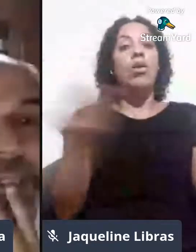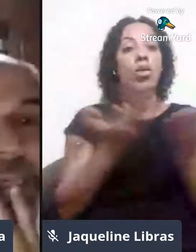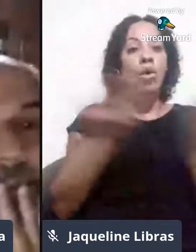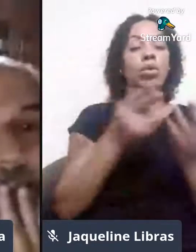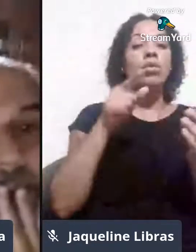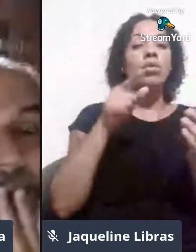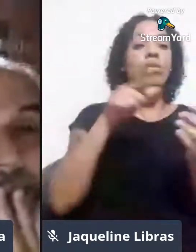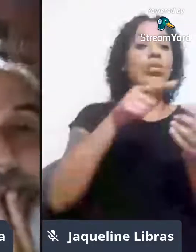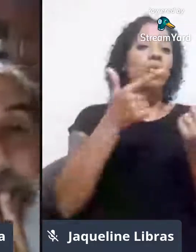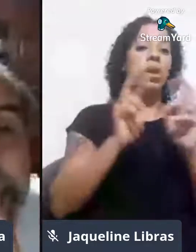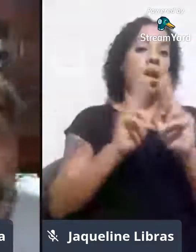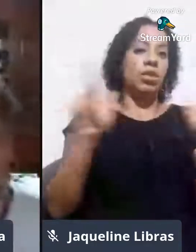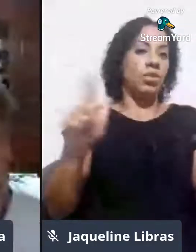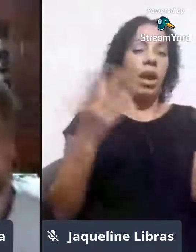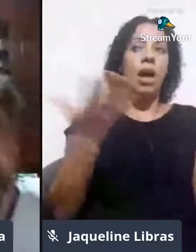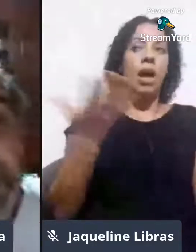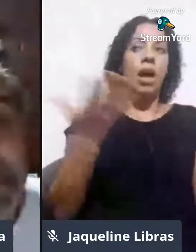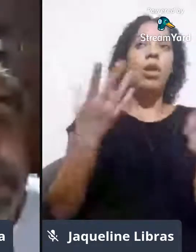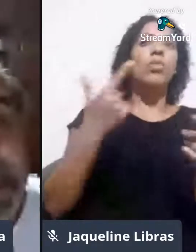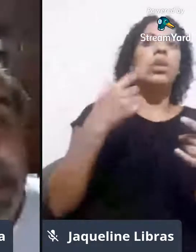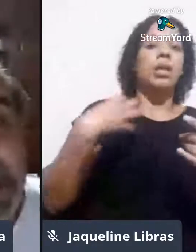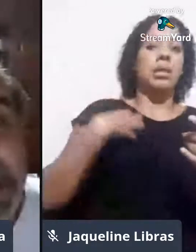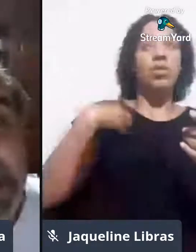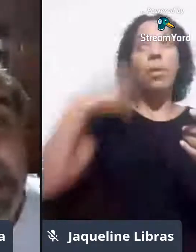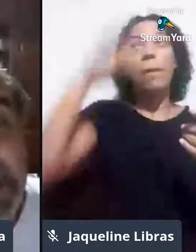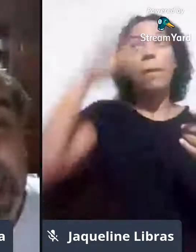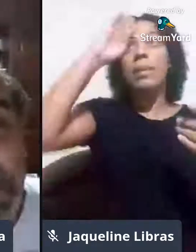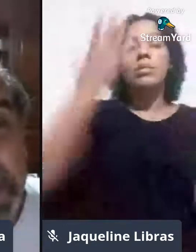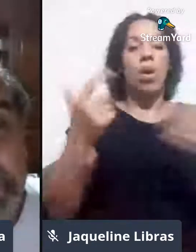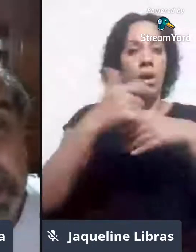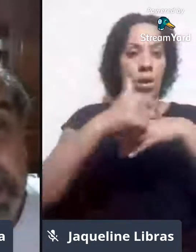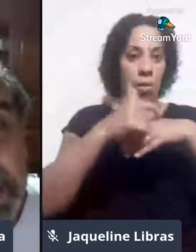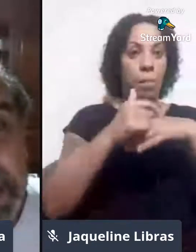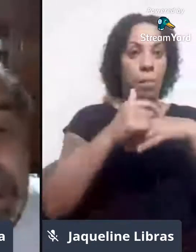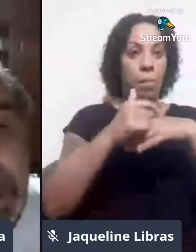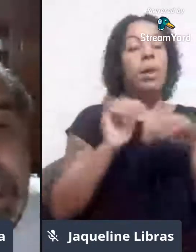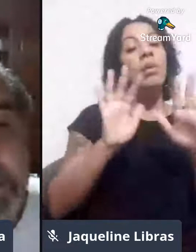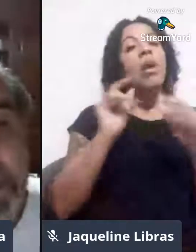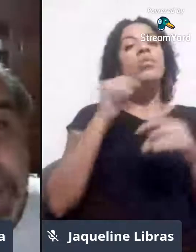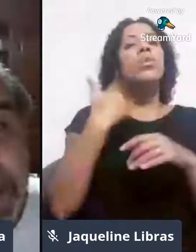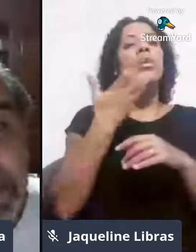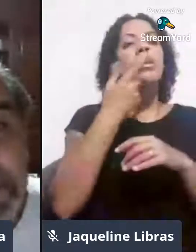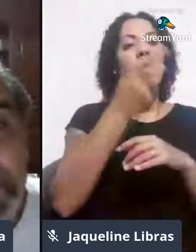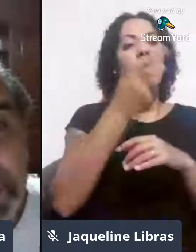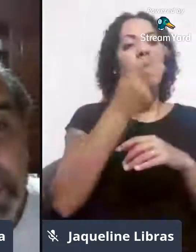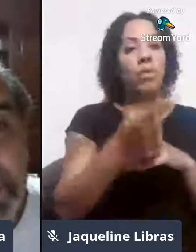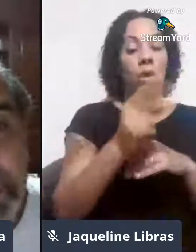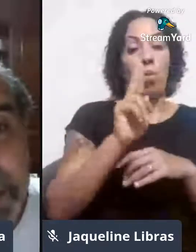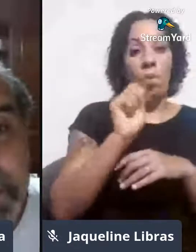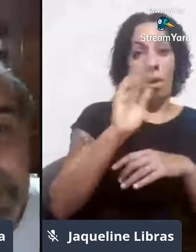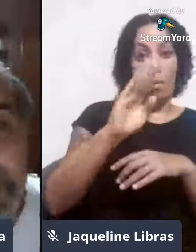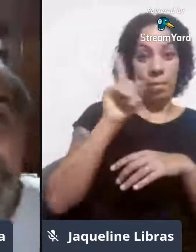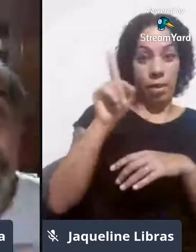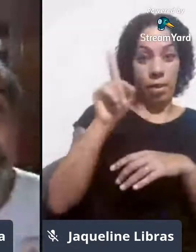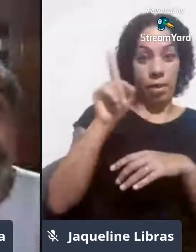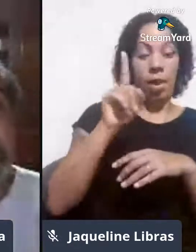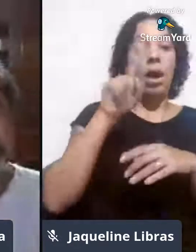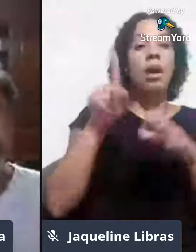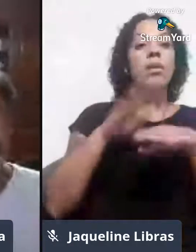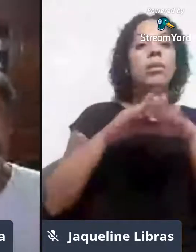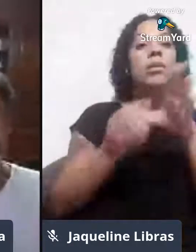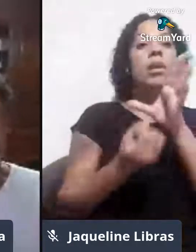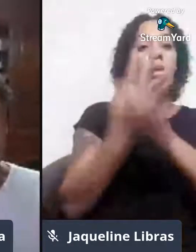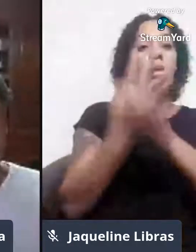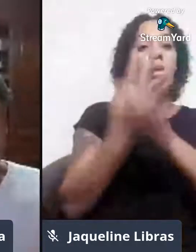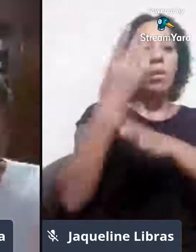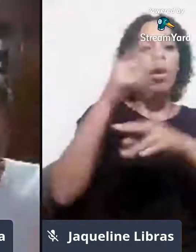sentido exatamente agora, mas o que eu queria dizer é que a UAB ela é fundada por causa da